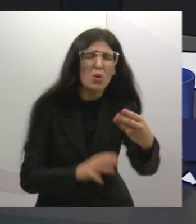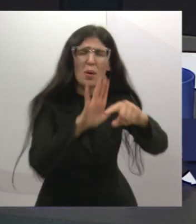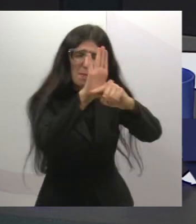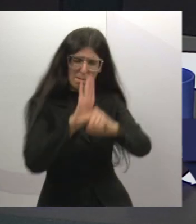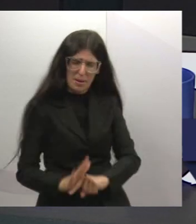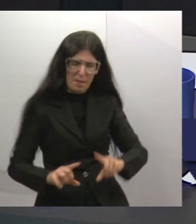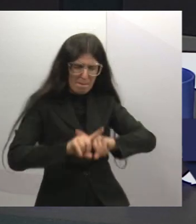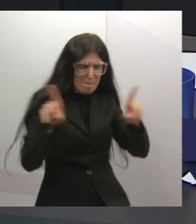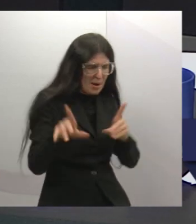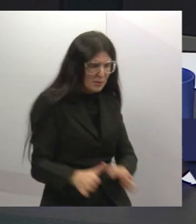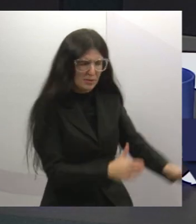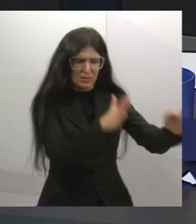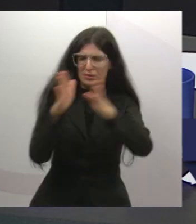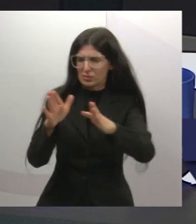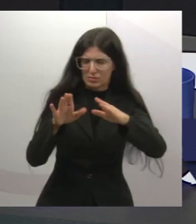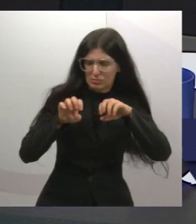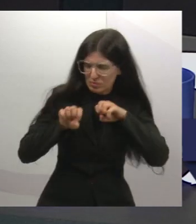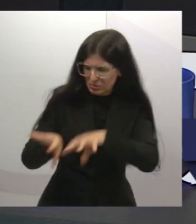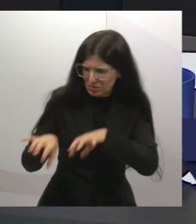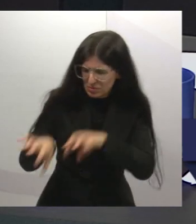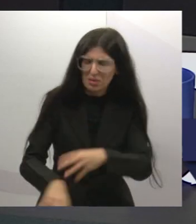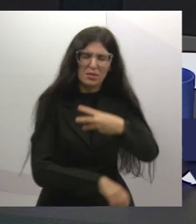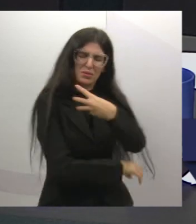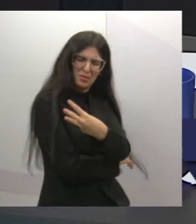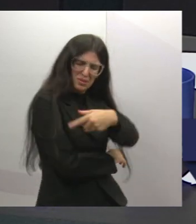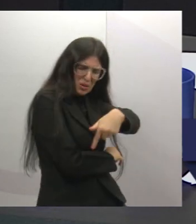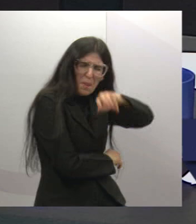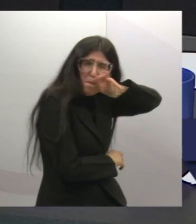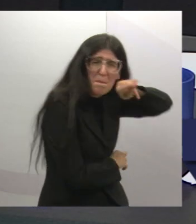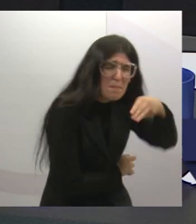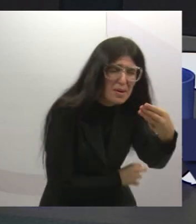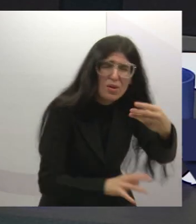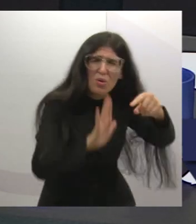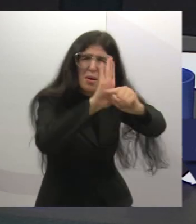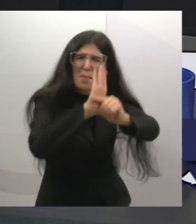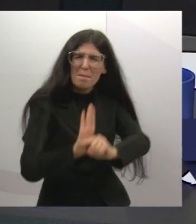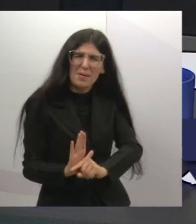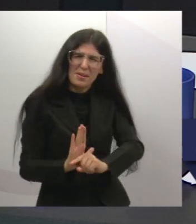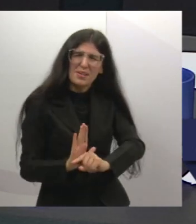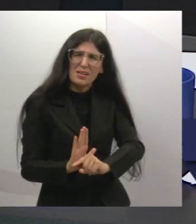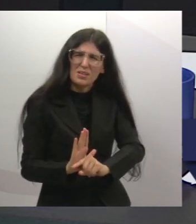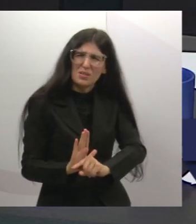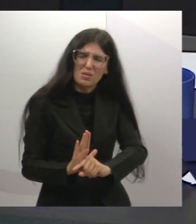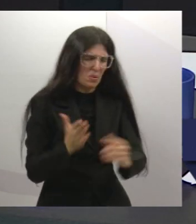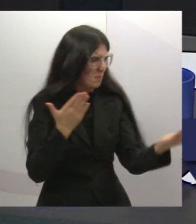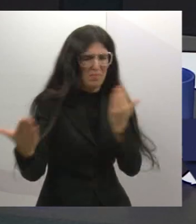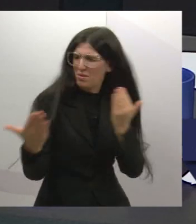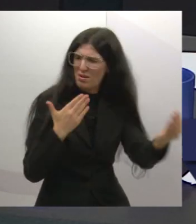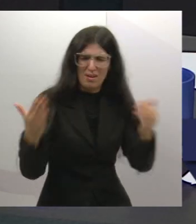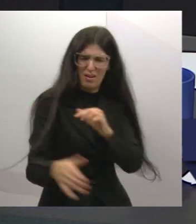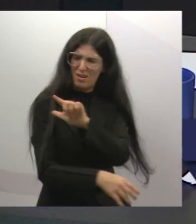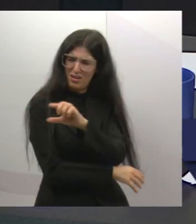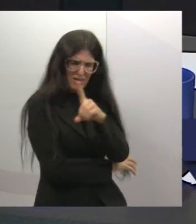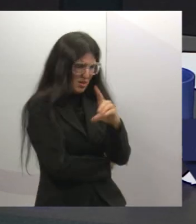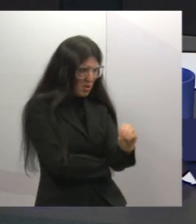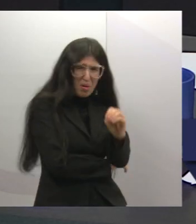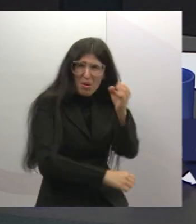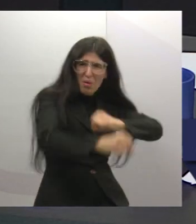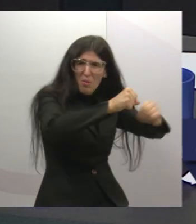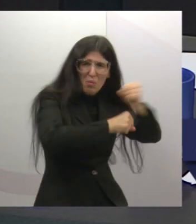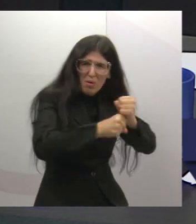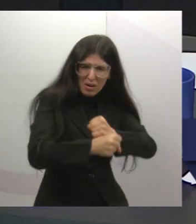Na educação, ela apresenta 37 milhões a menos que apresentado no LDO de